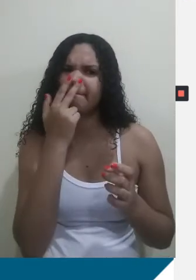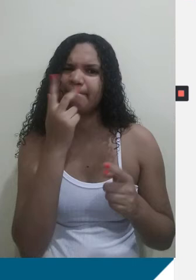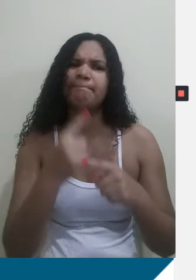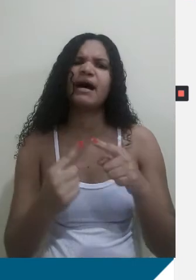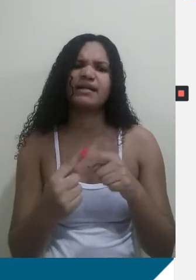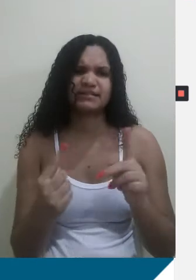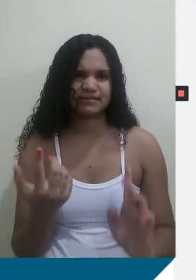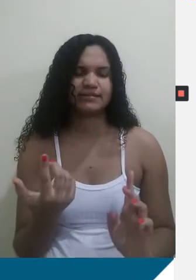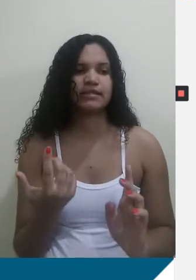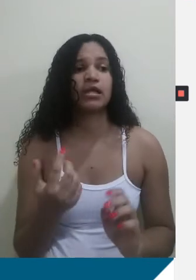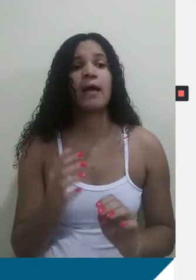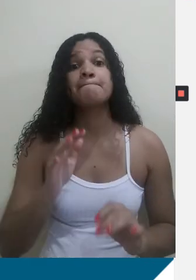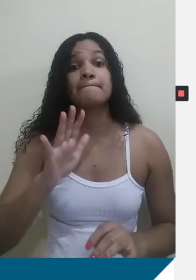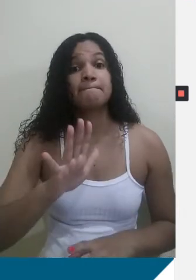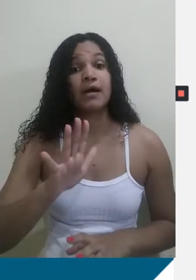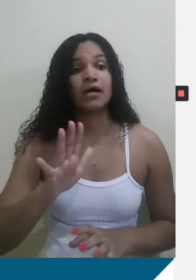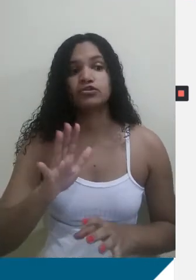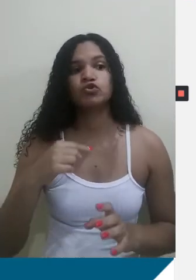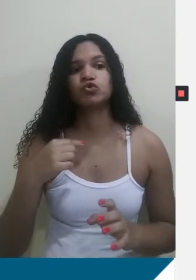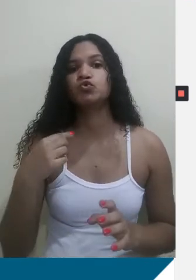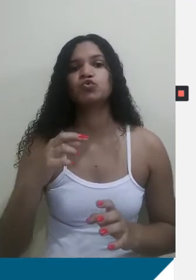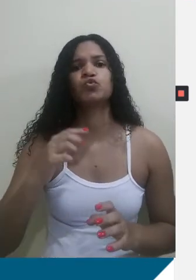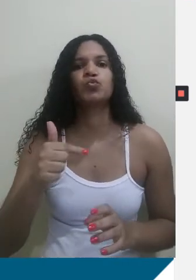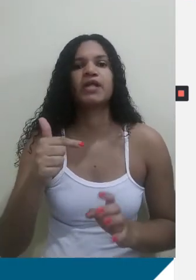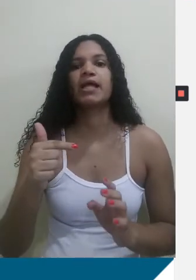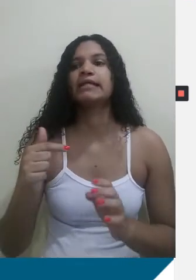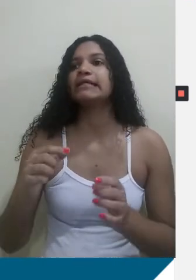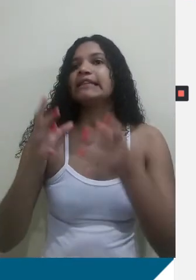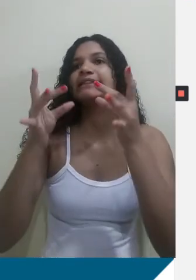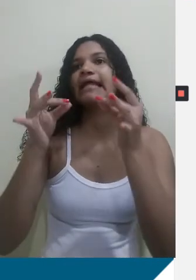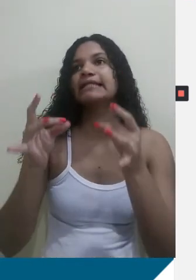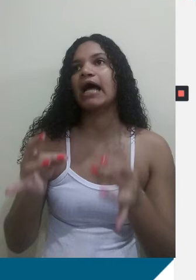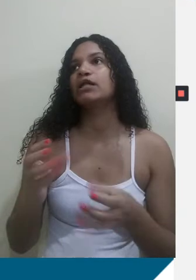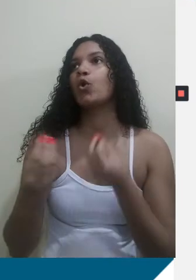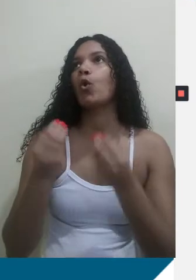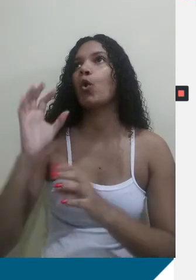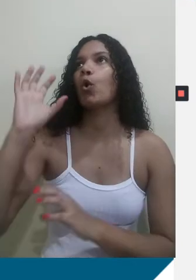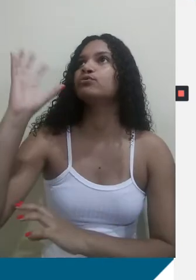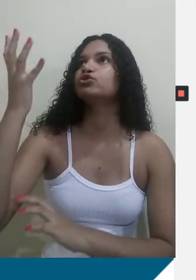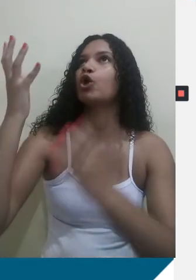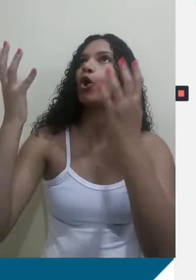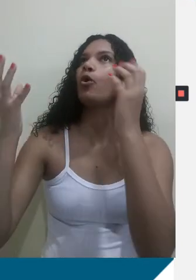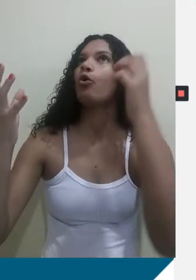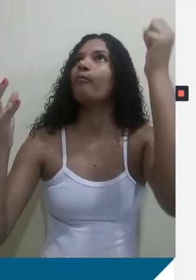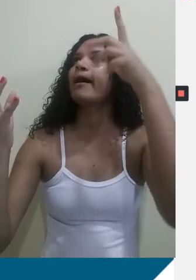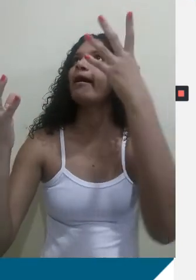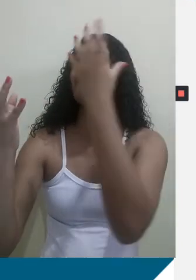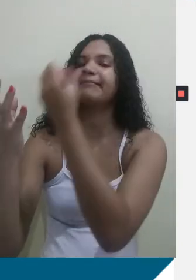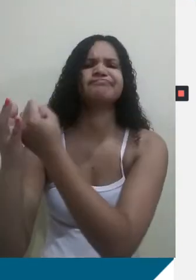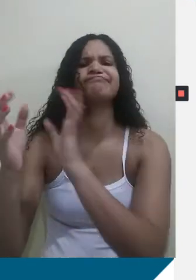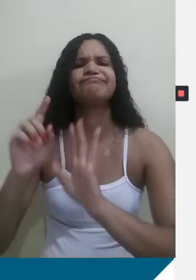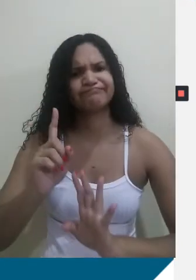aqui em detalhes sobre fotossíntese, porque isso já foi visto. Então, a presença de cloroplastos, de uma